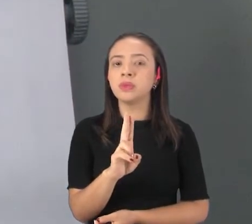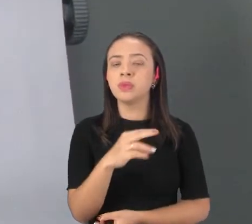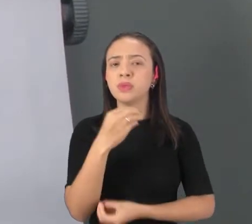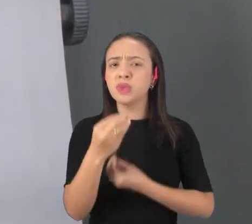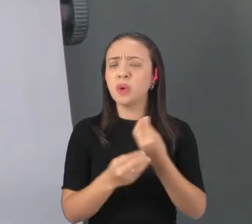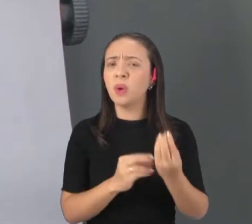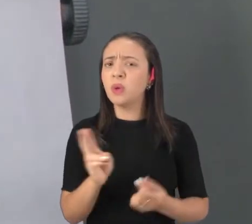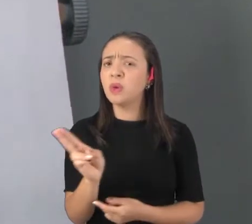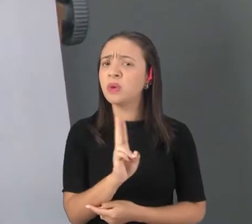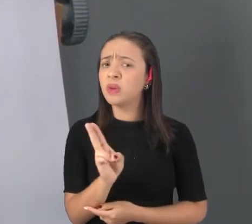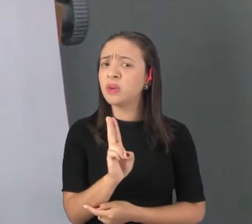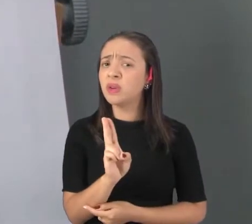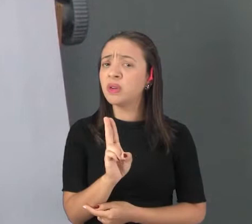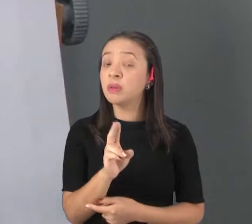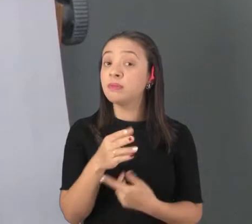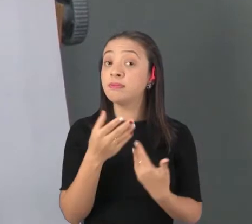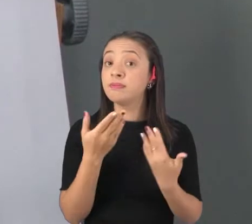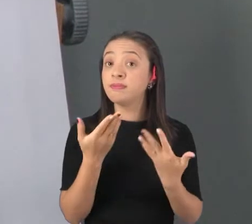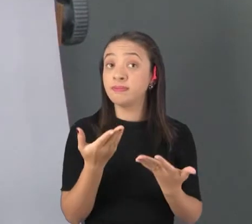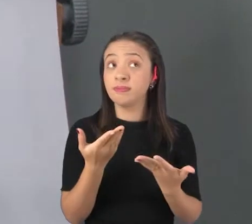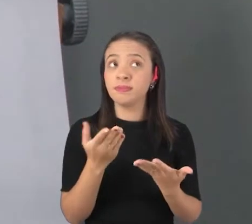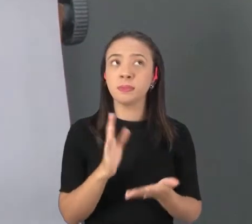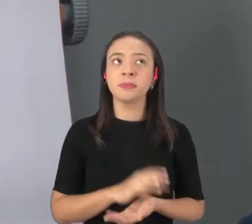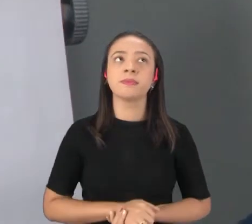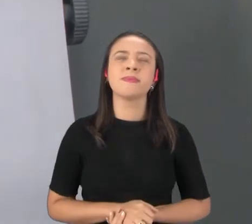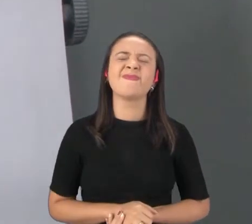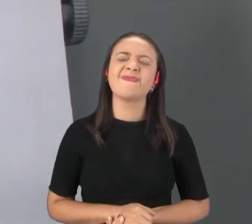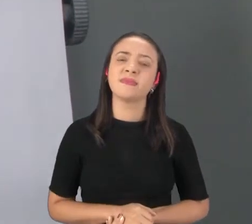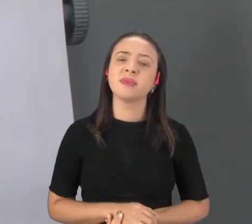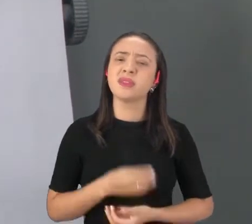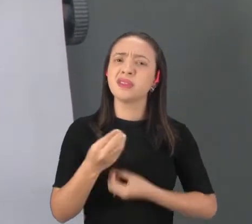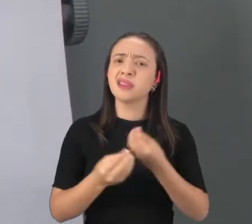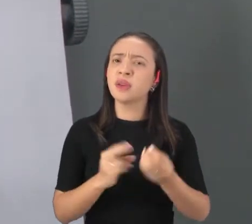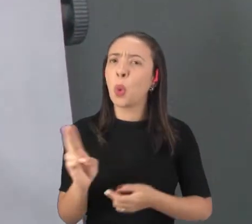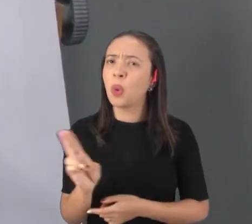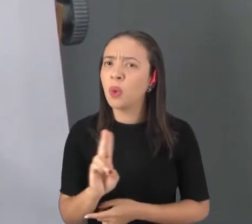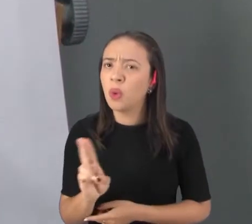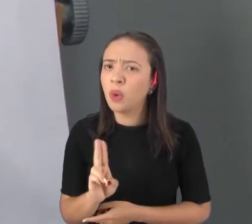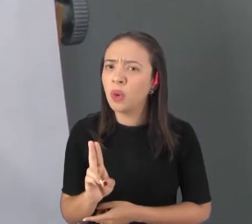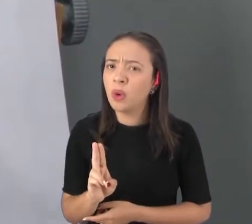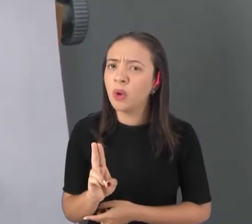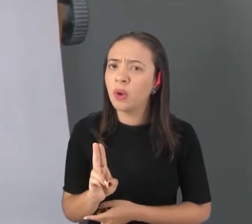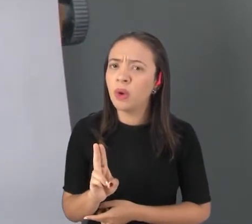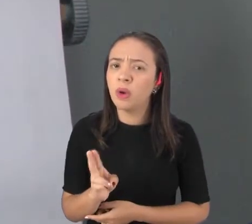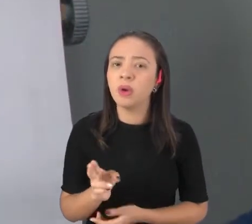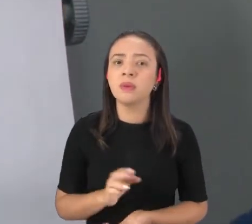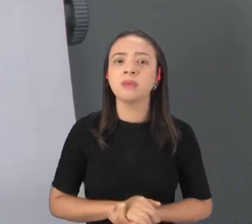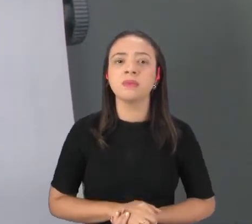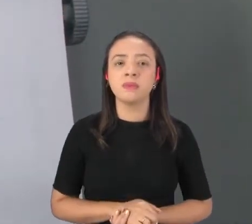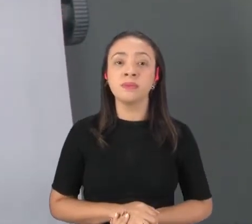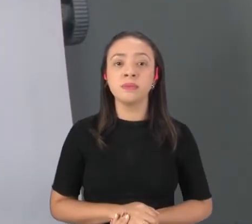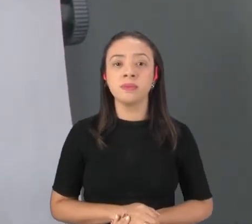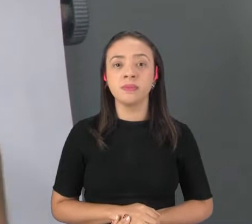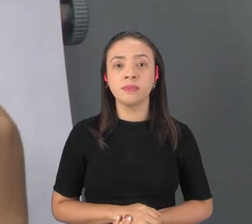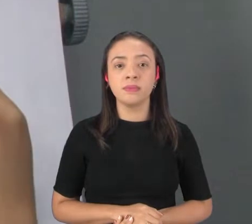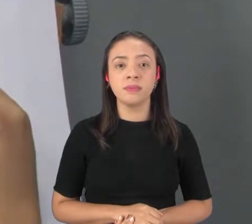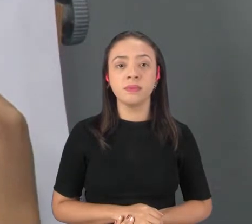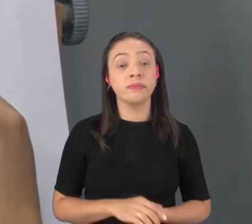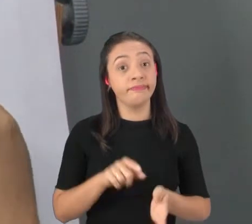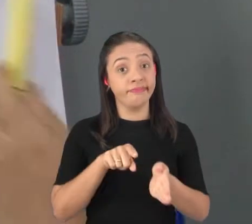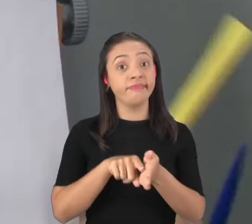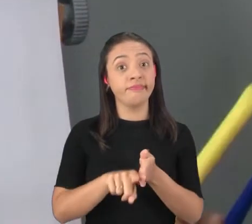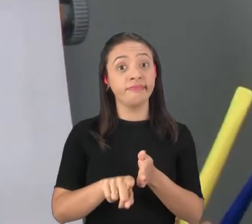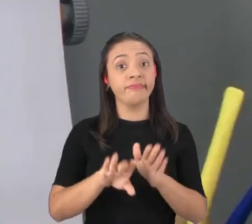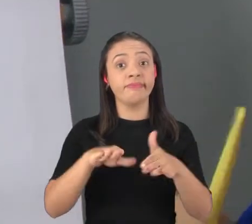Como é o seu nome? Seria esse sinal, né? Como é o seu nome? Seria uma exclamação. Como é o seu nome?